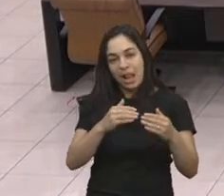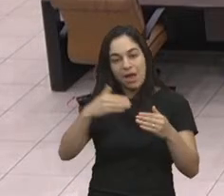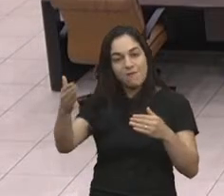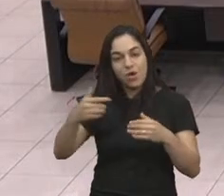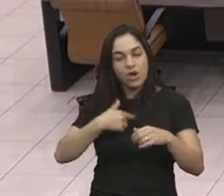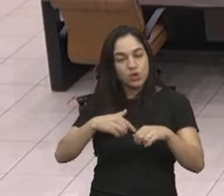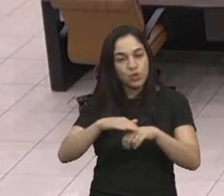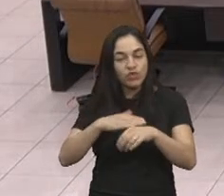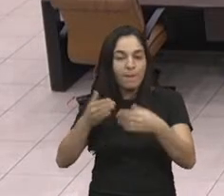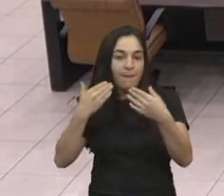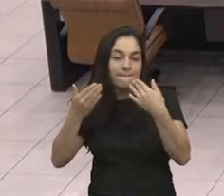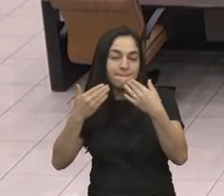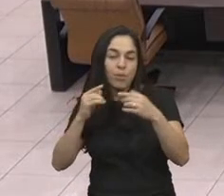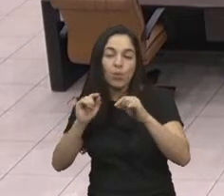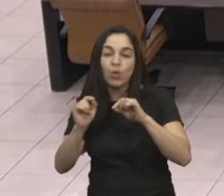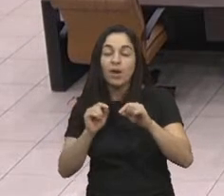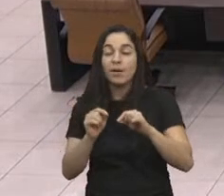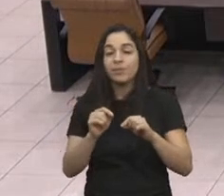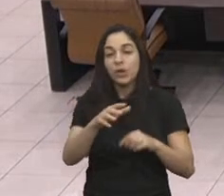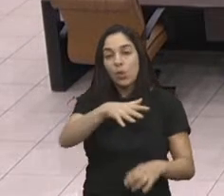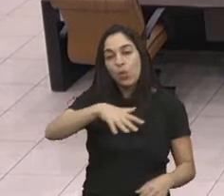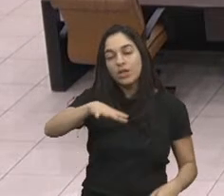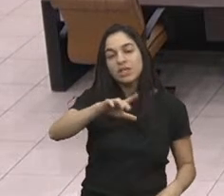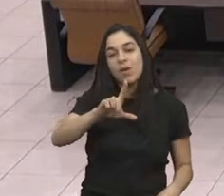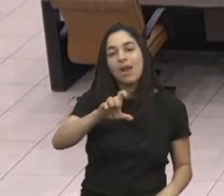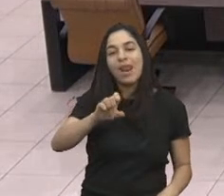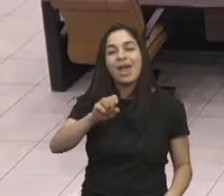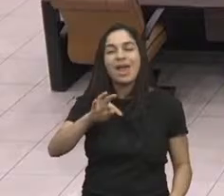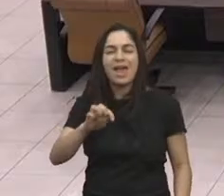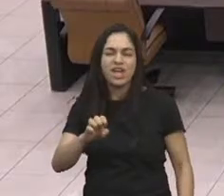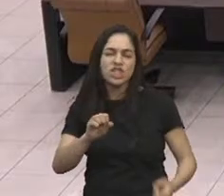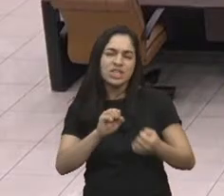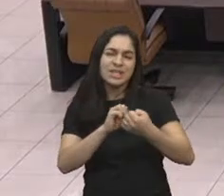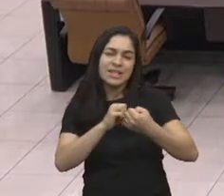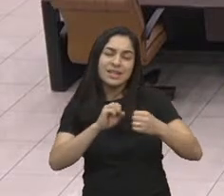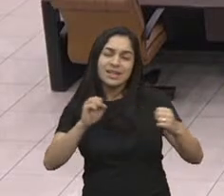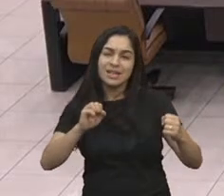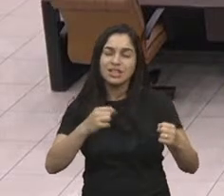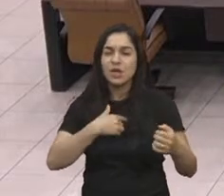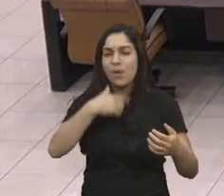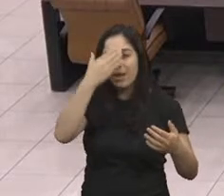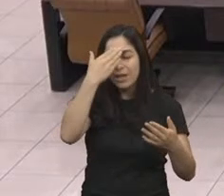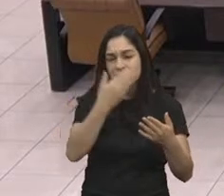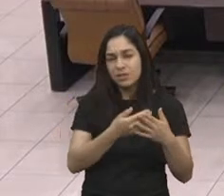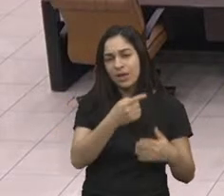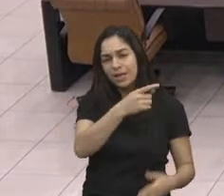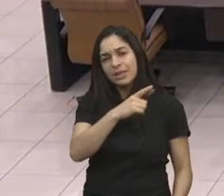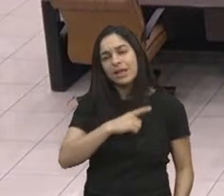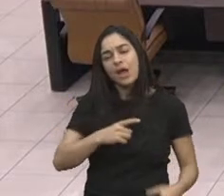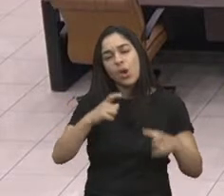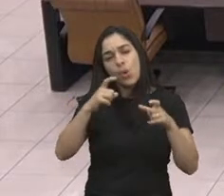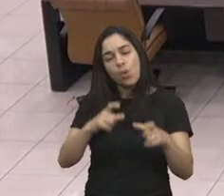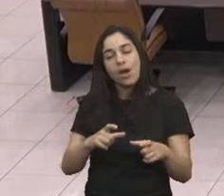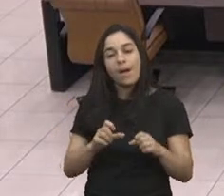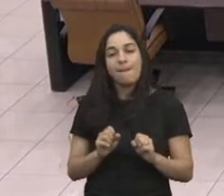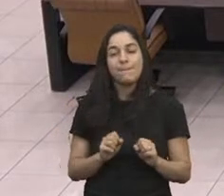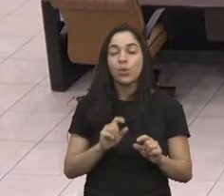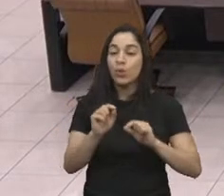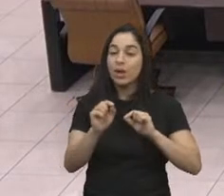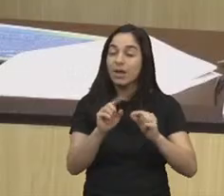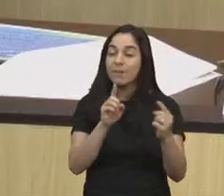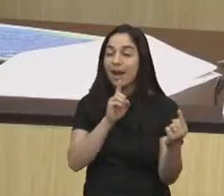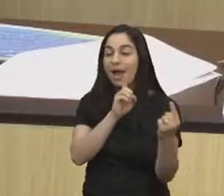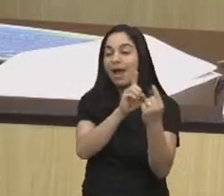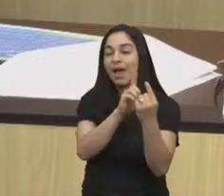Eu acho que a região leste é uma região muito grande e eu acho que ali tem espaço suficiente para estar